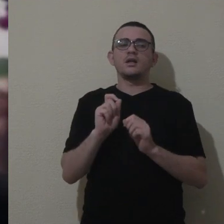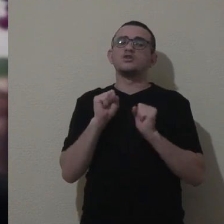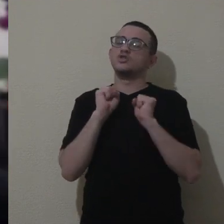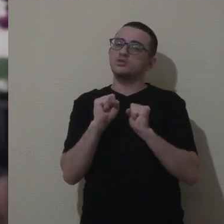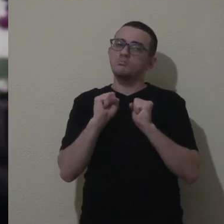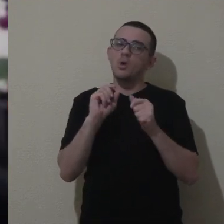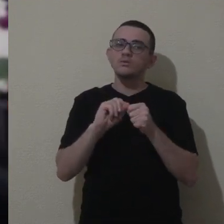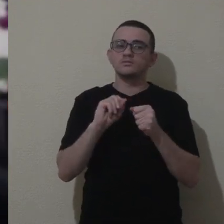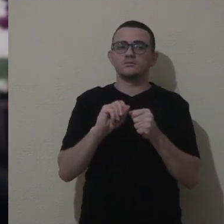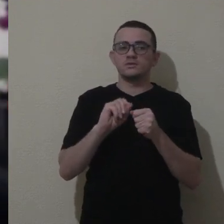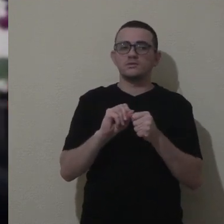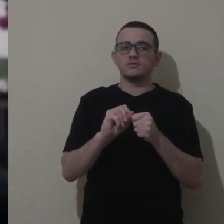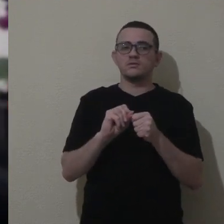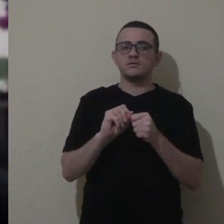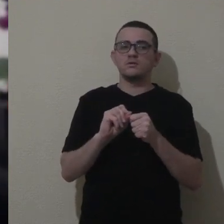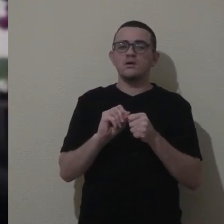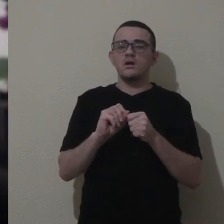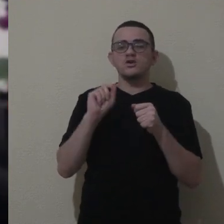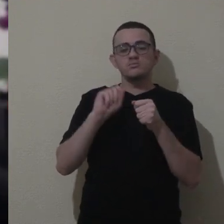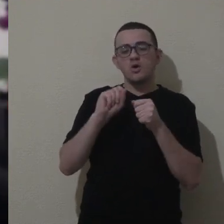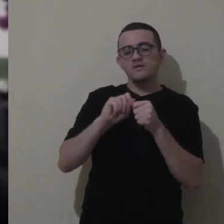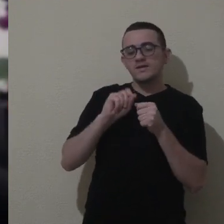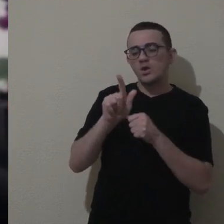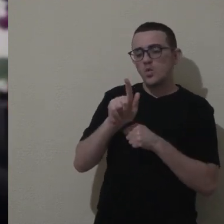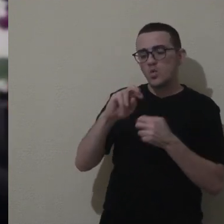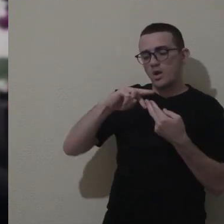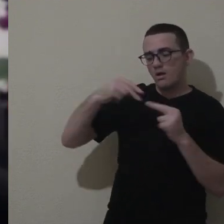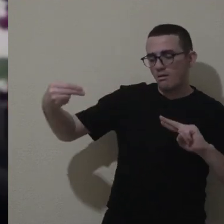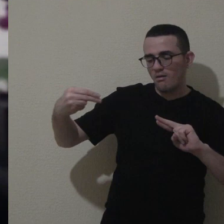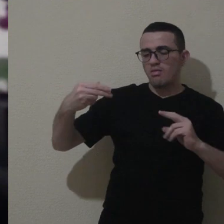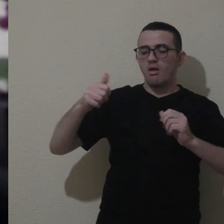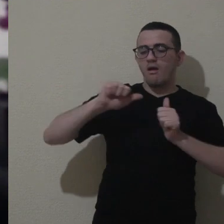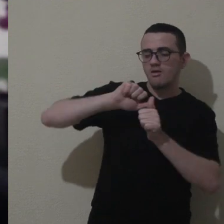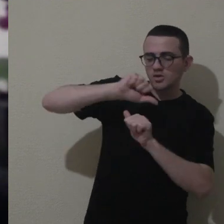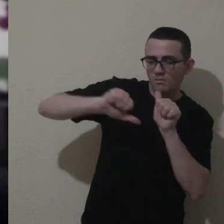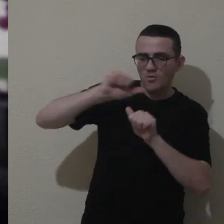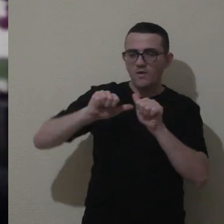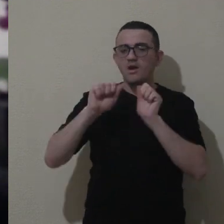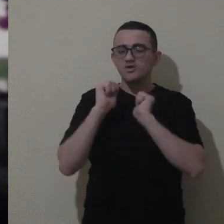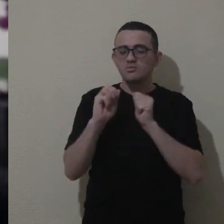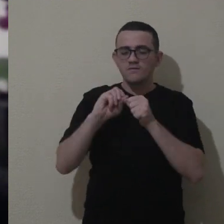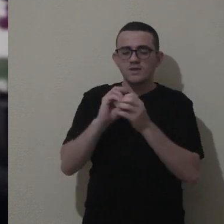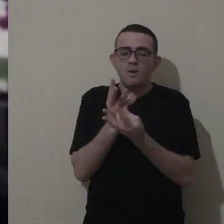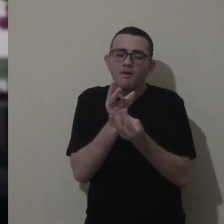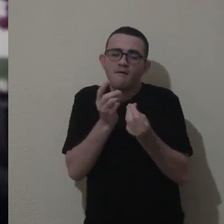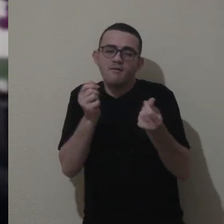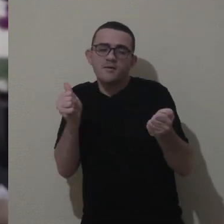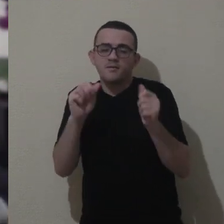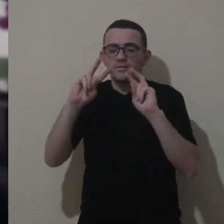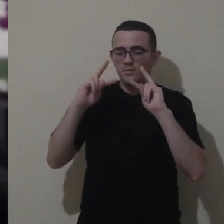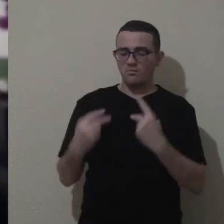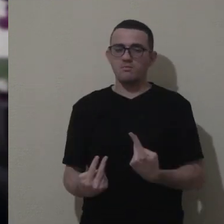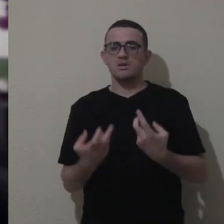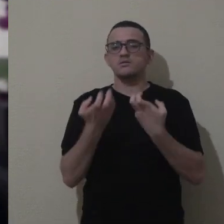gente pode editar genes, né? Genes esse que você pode, digamos, levar a um